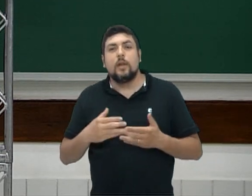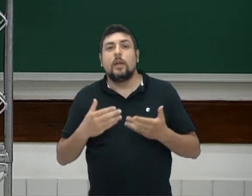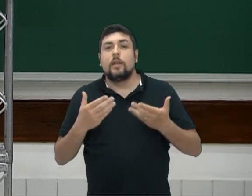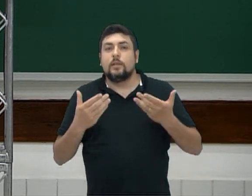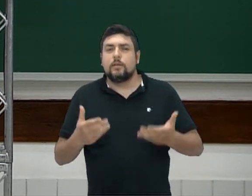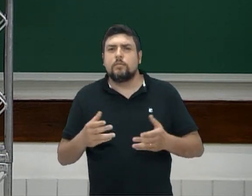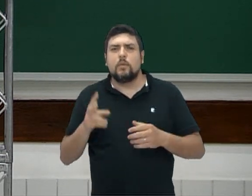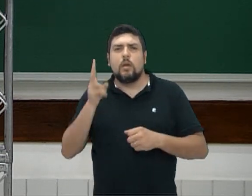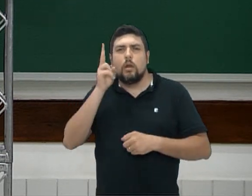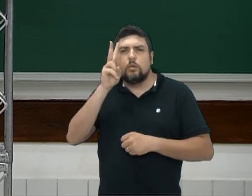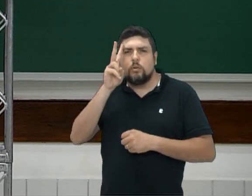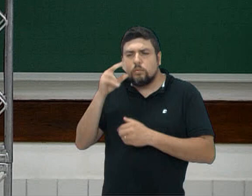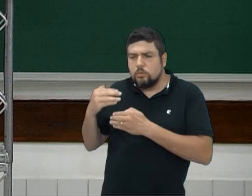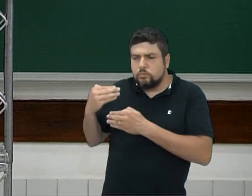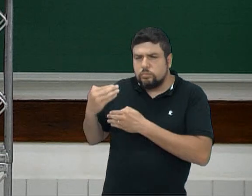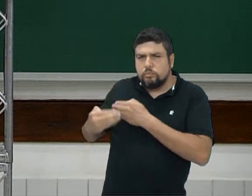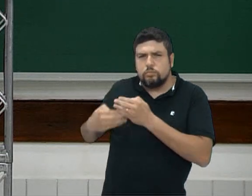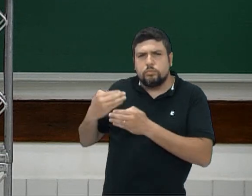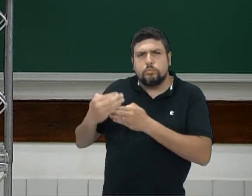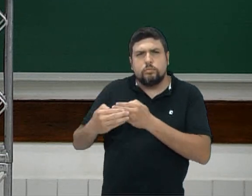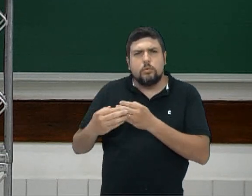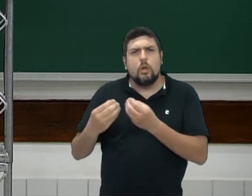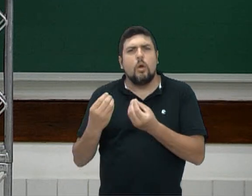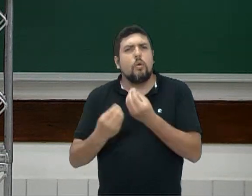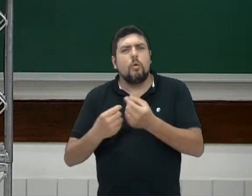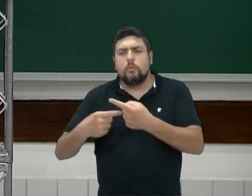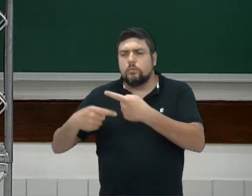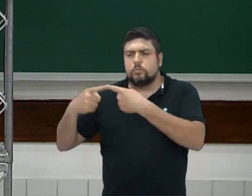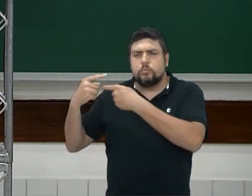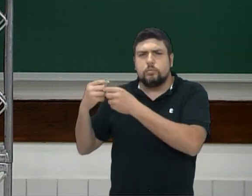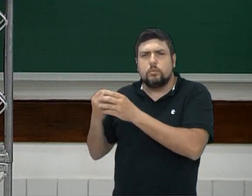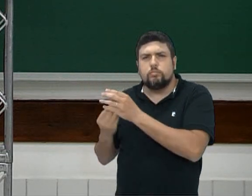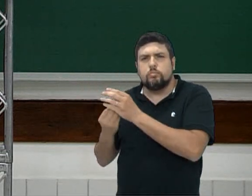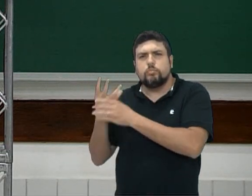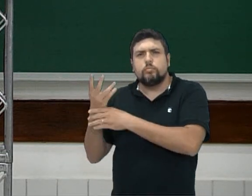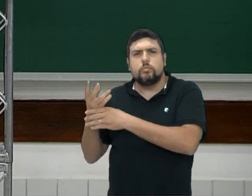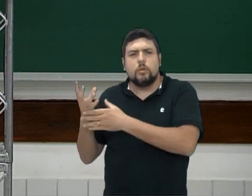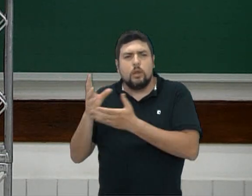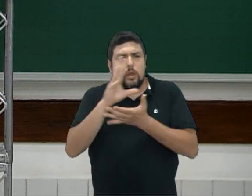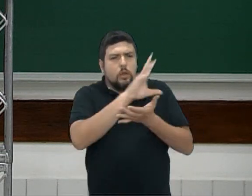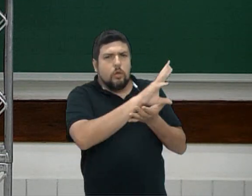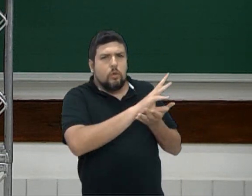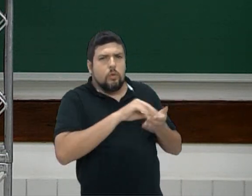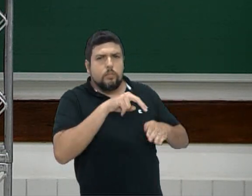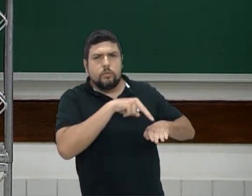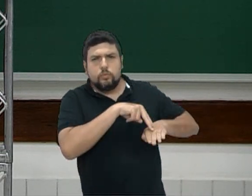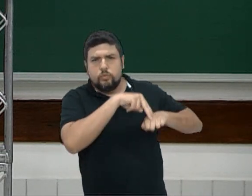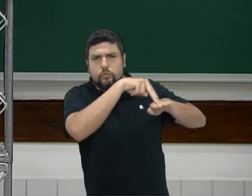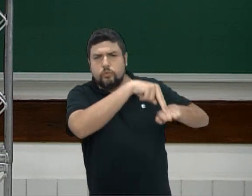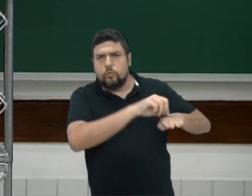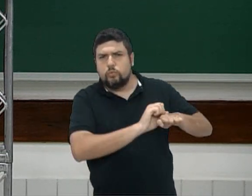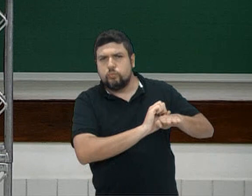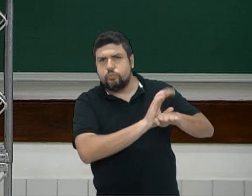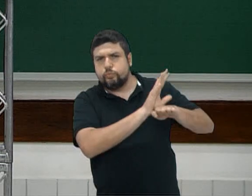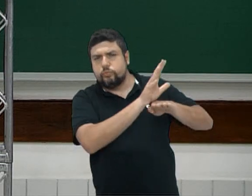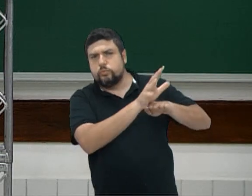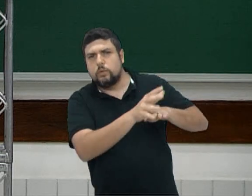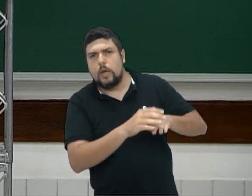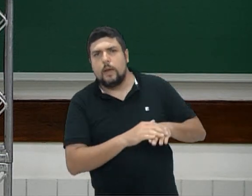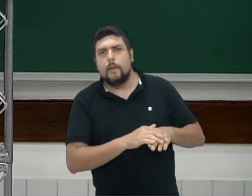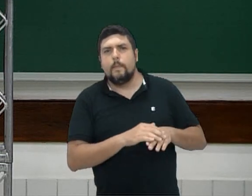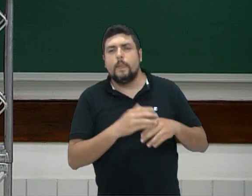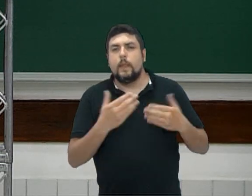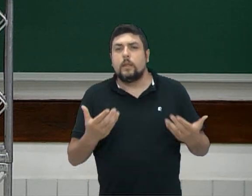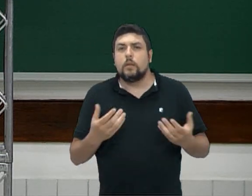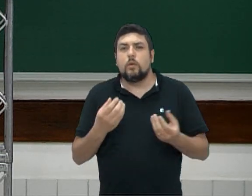toda a história de como surgiu o skate. Vimos que o skate ele surge do surf. Isso é muito importante saber, né? Quais são as origens